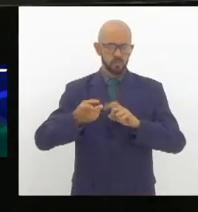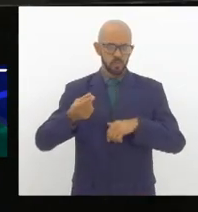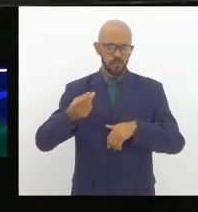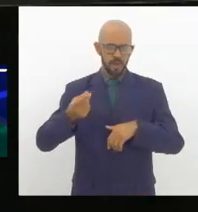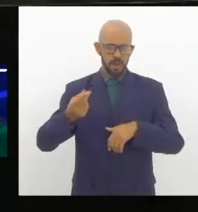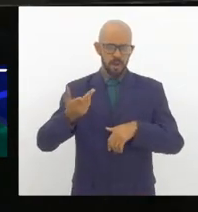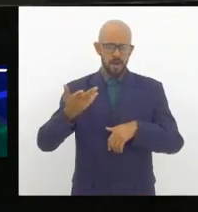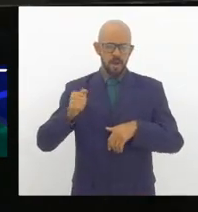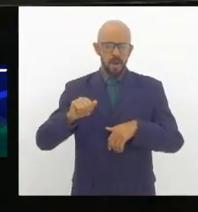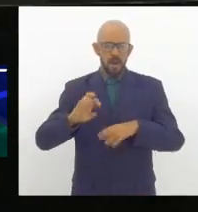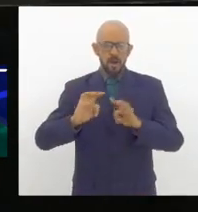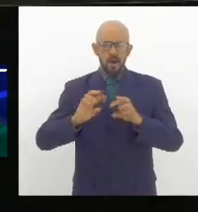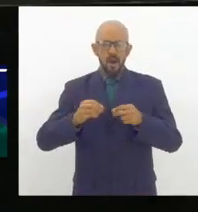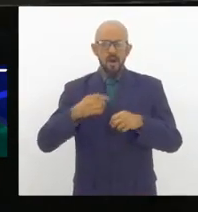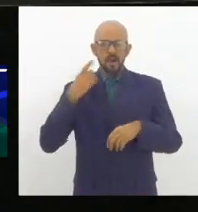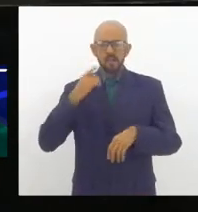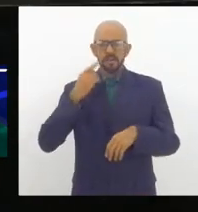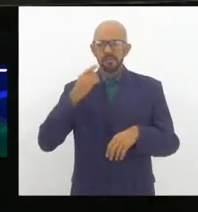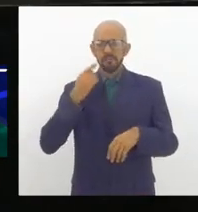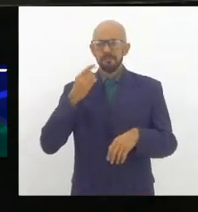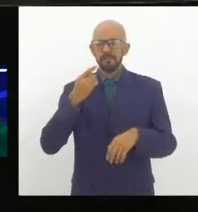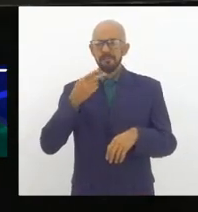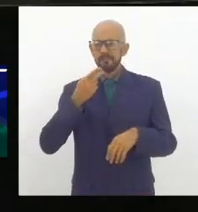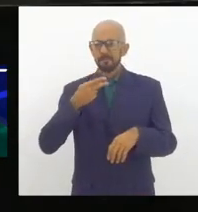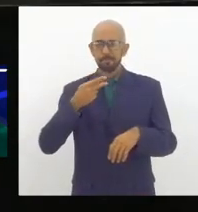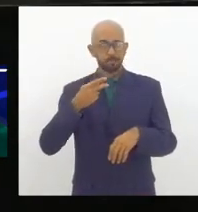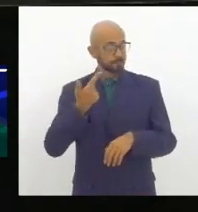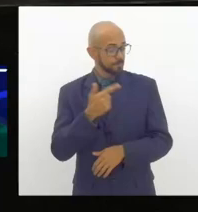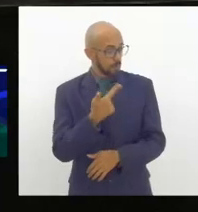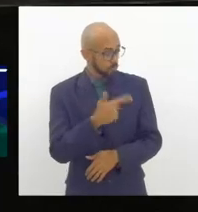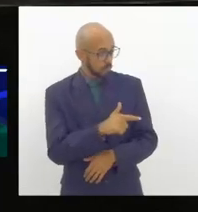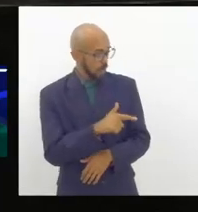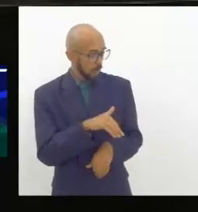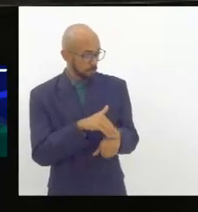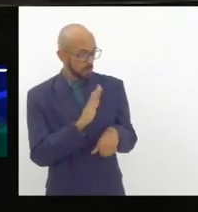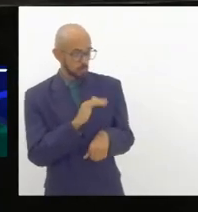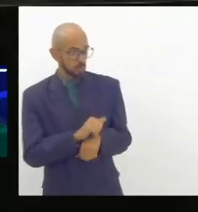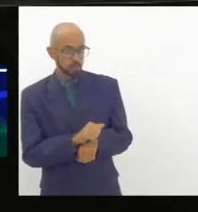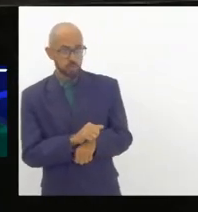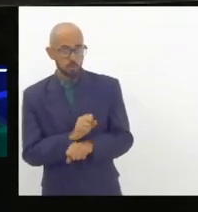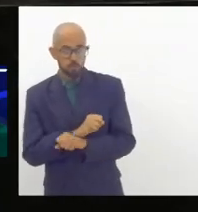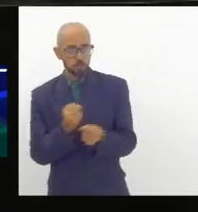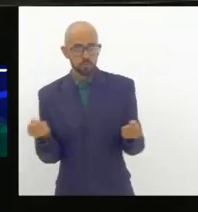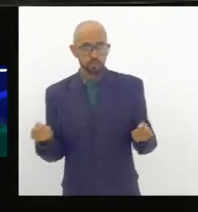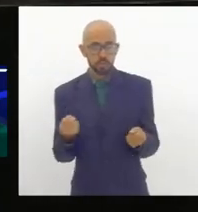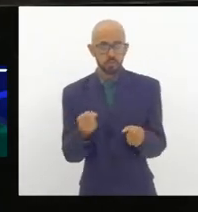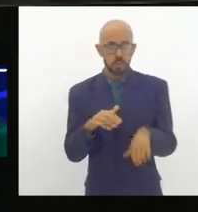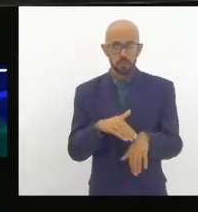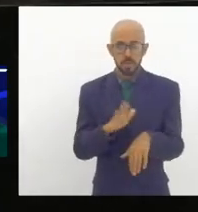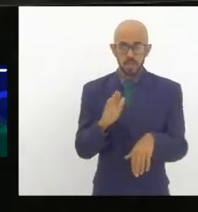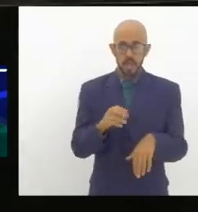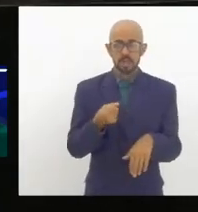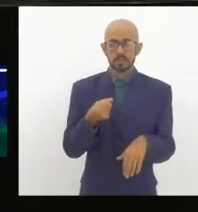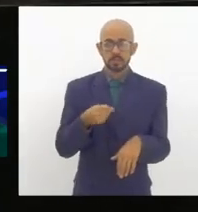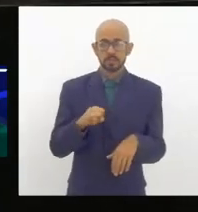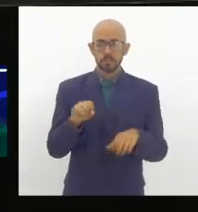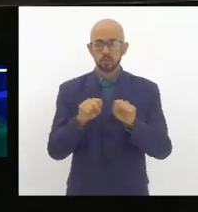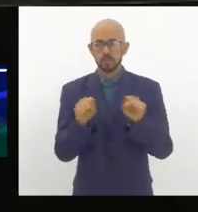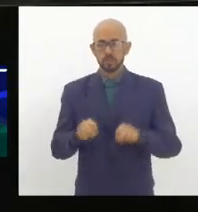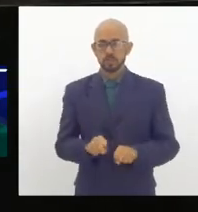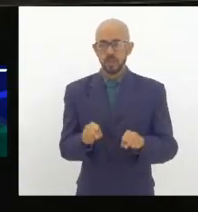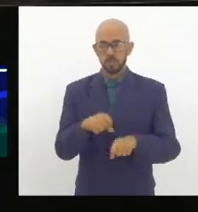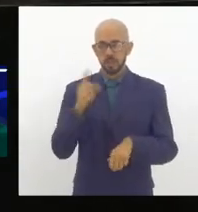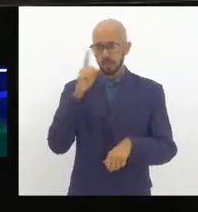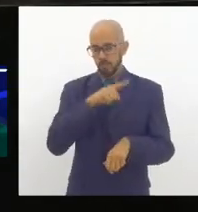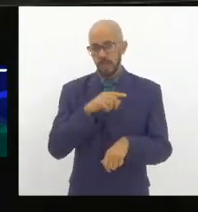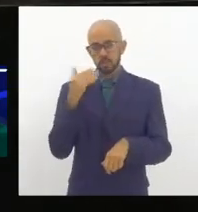e todos os deputados da da cepisa não tem aumento não se pode dar aumento se o sistema é precário deficiente